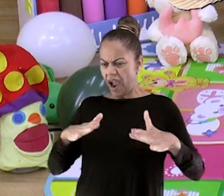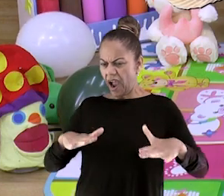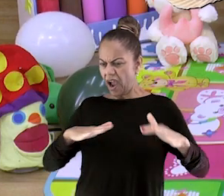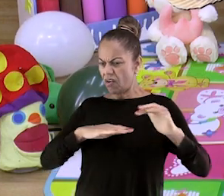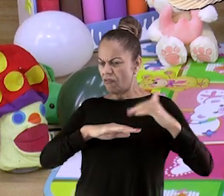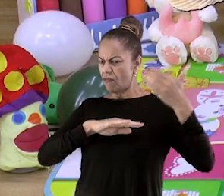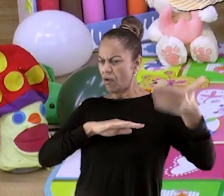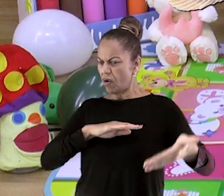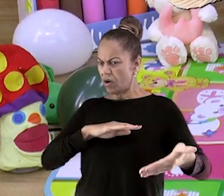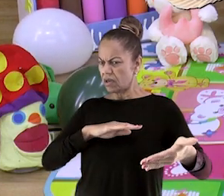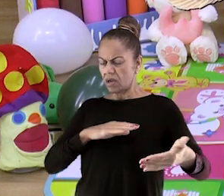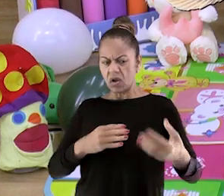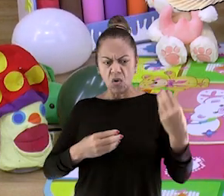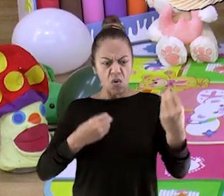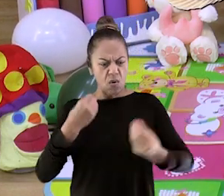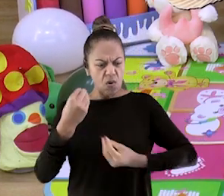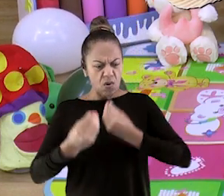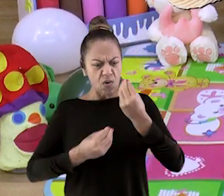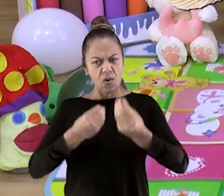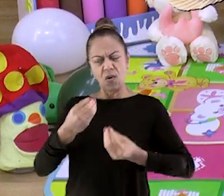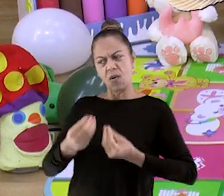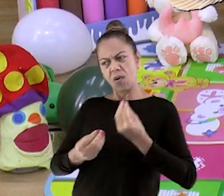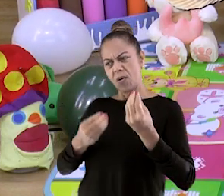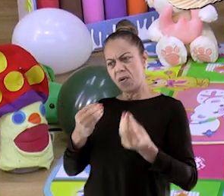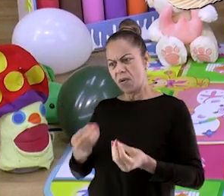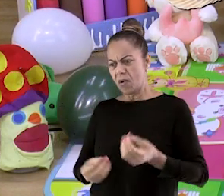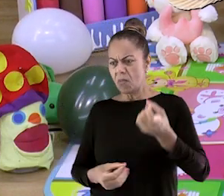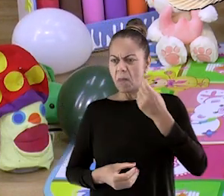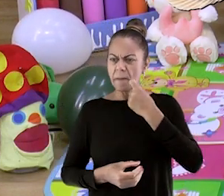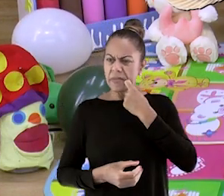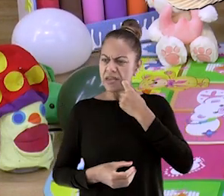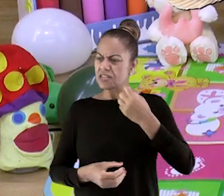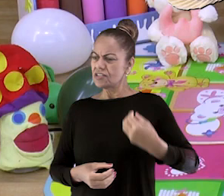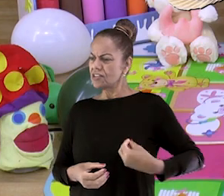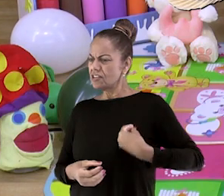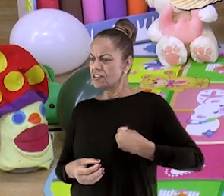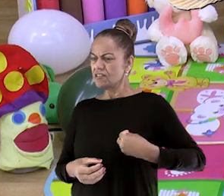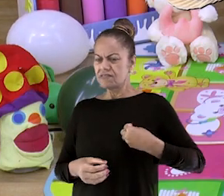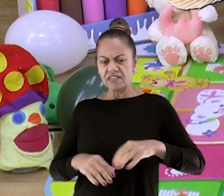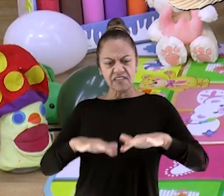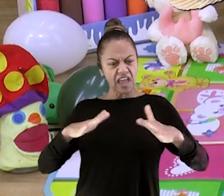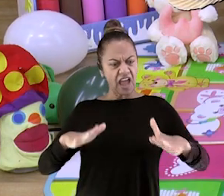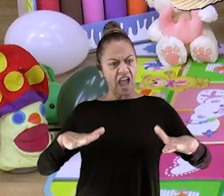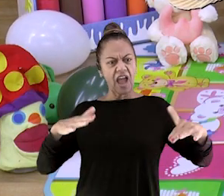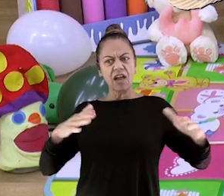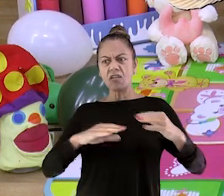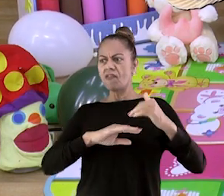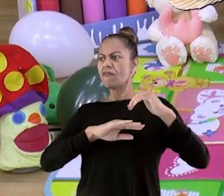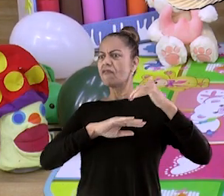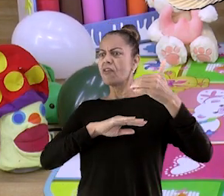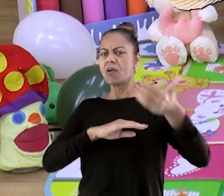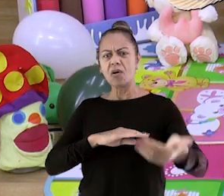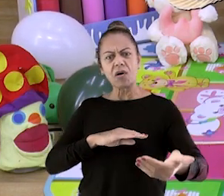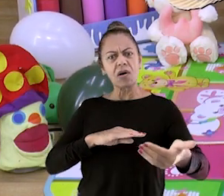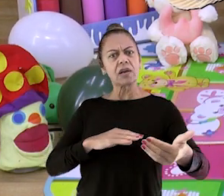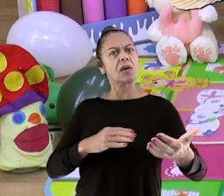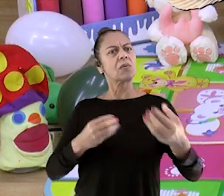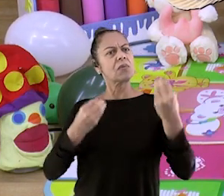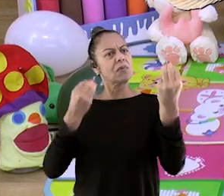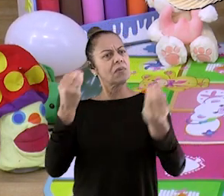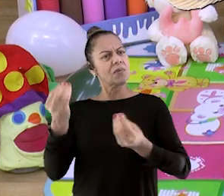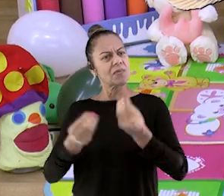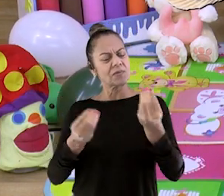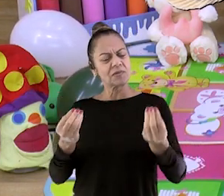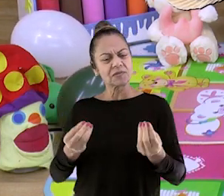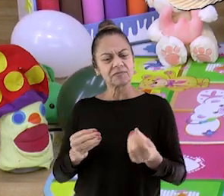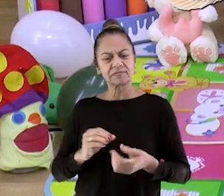como pode o peixe vivo viver fora d'água fria como pode um peixe vivo viver